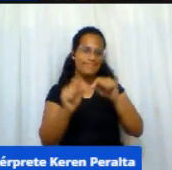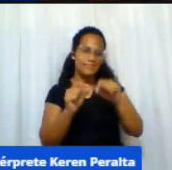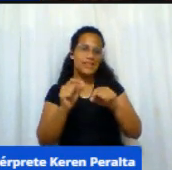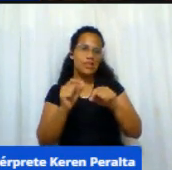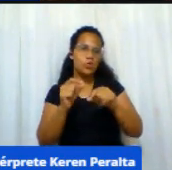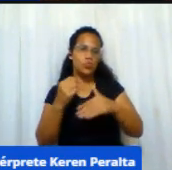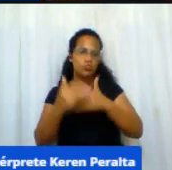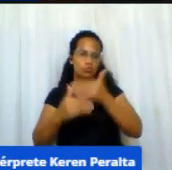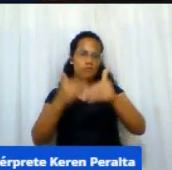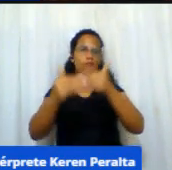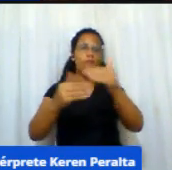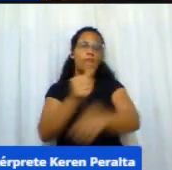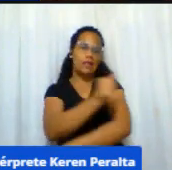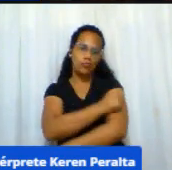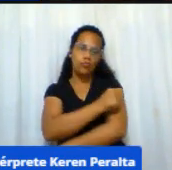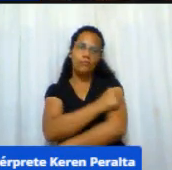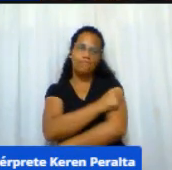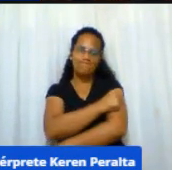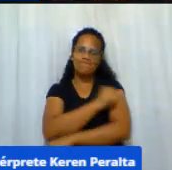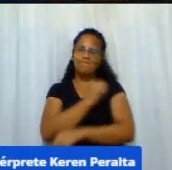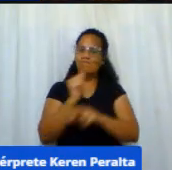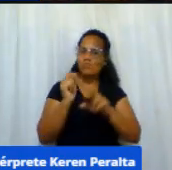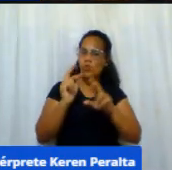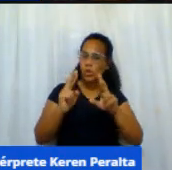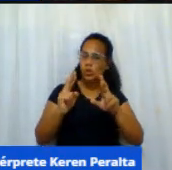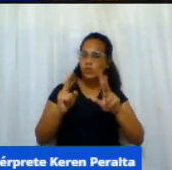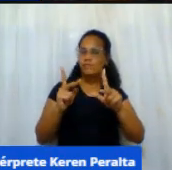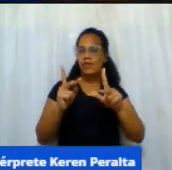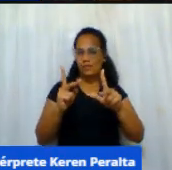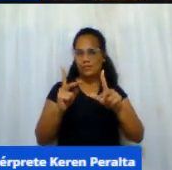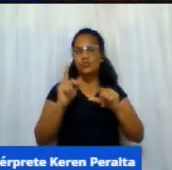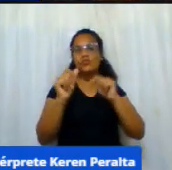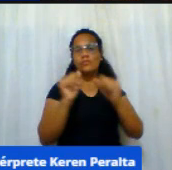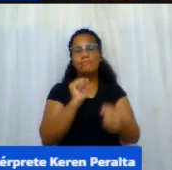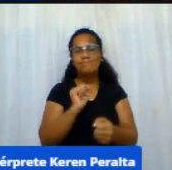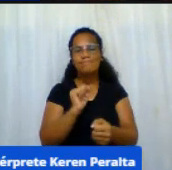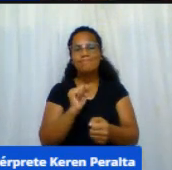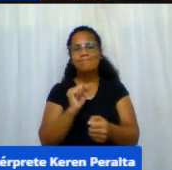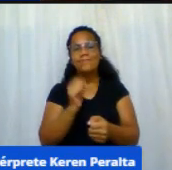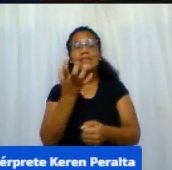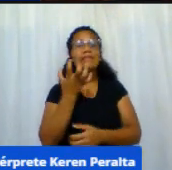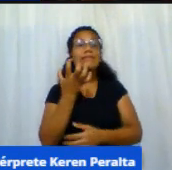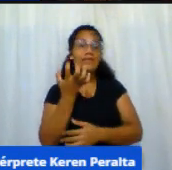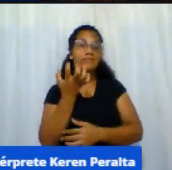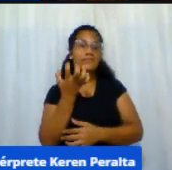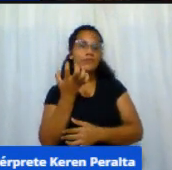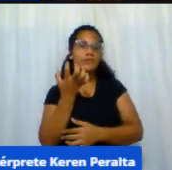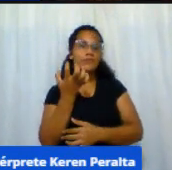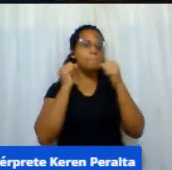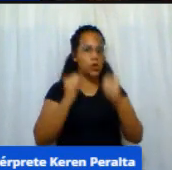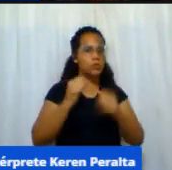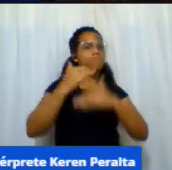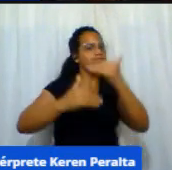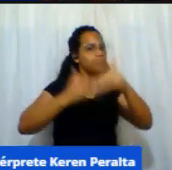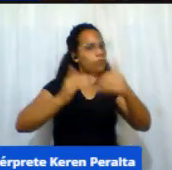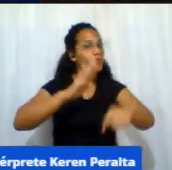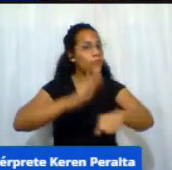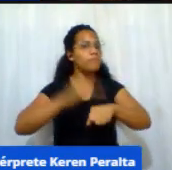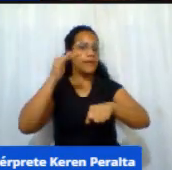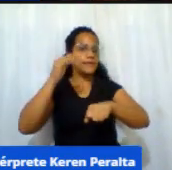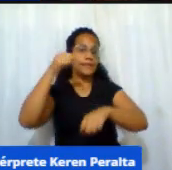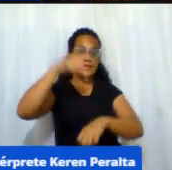poderiam ter rendido mais. Então, esse ano é um ano não só de avanço, né,